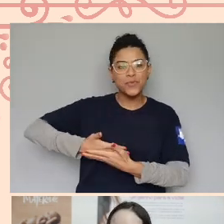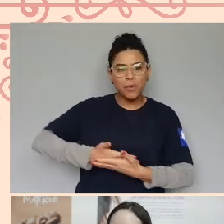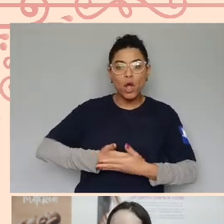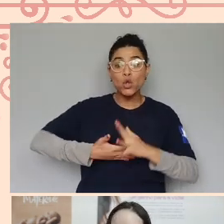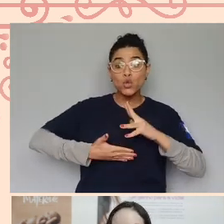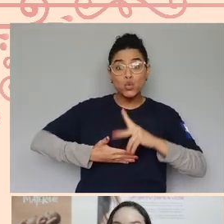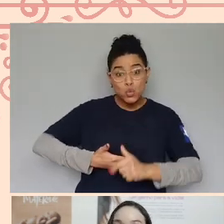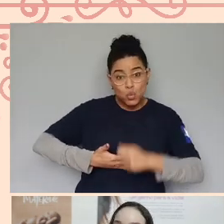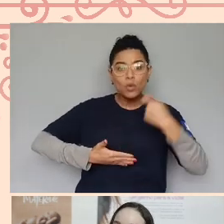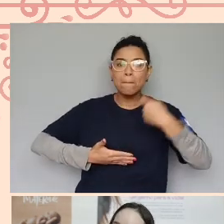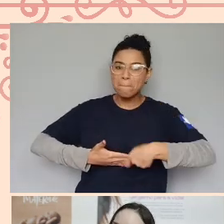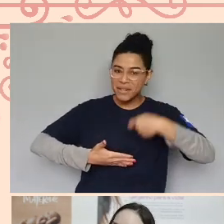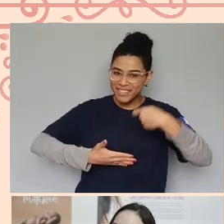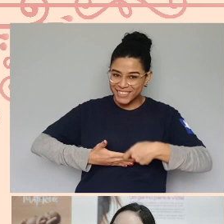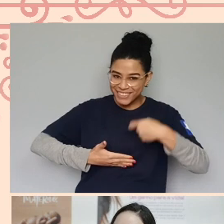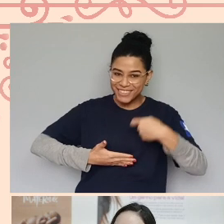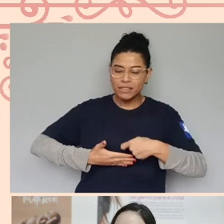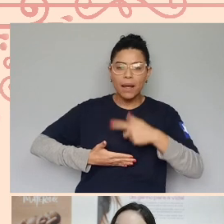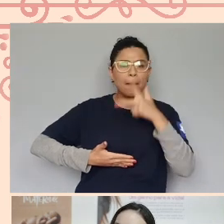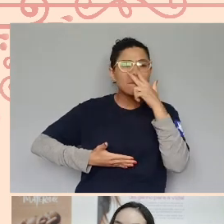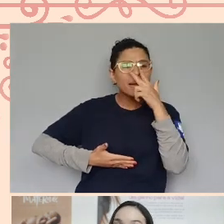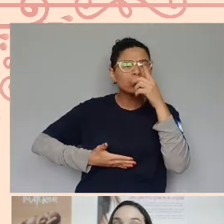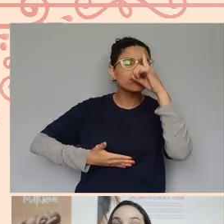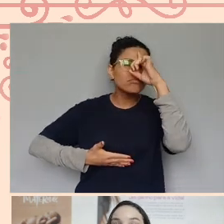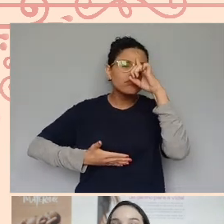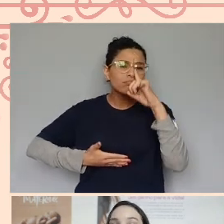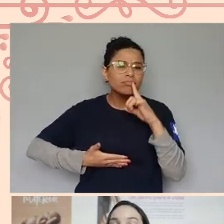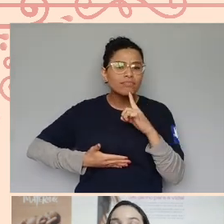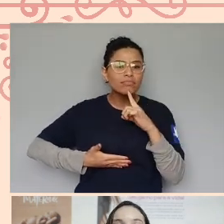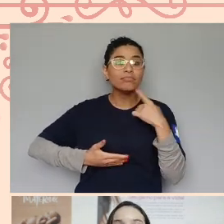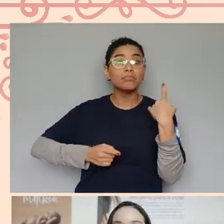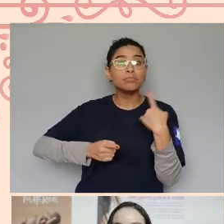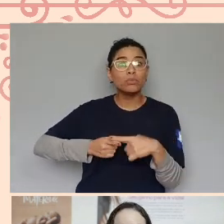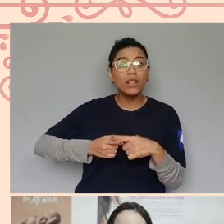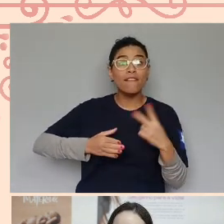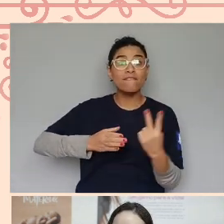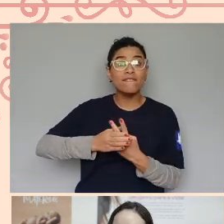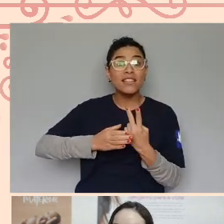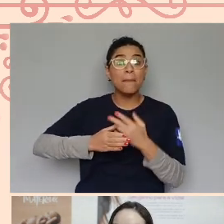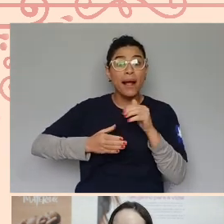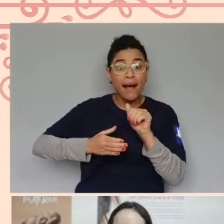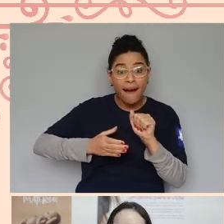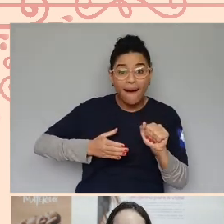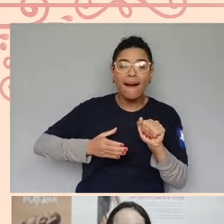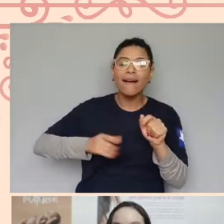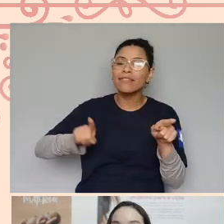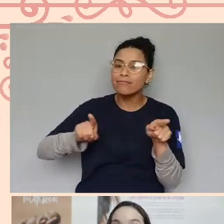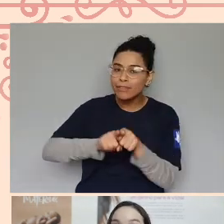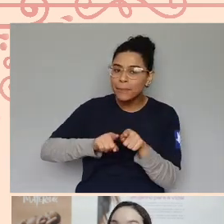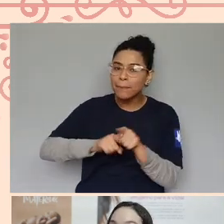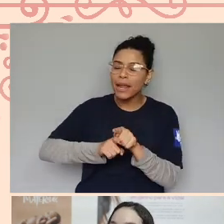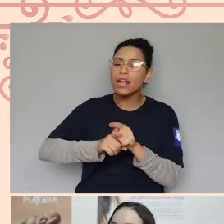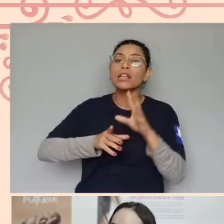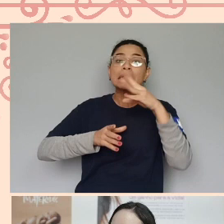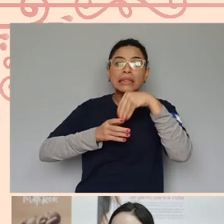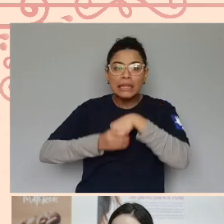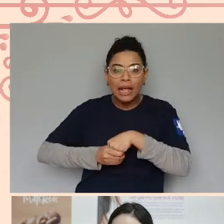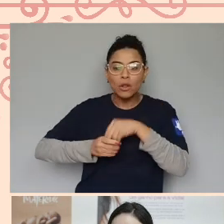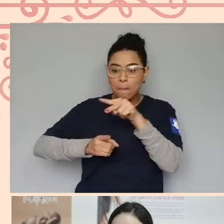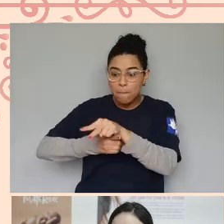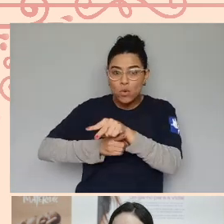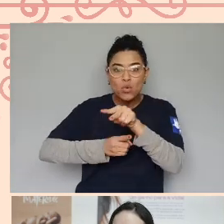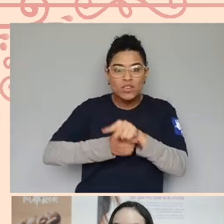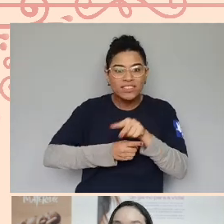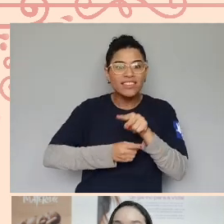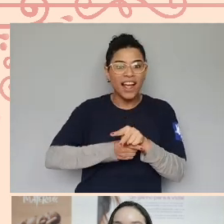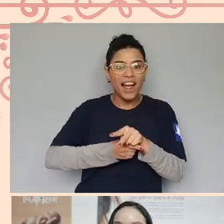que o bebê precisa. Ele é um pouquinho mais amarelado porque ele tem muita vitamina A, que é o beta-caroteno, que vai conferir muita imunidade para